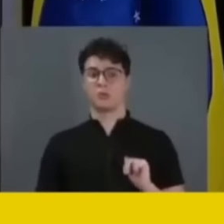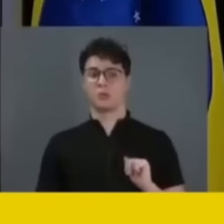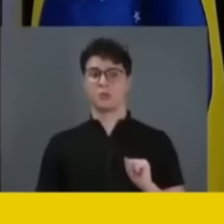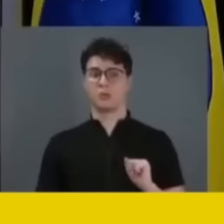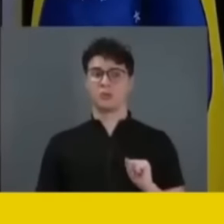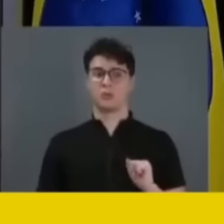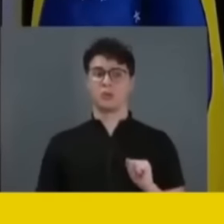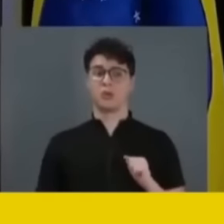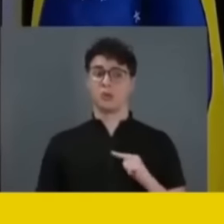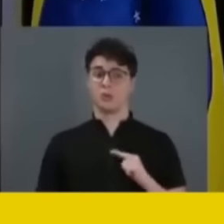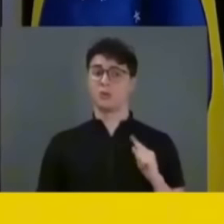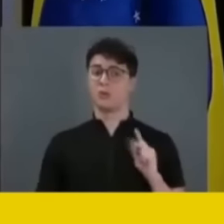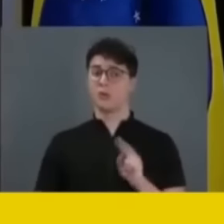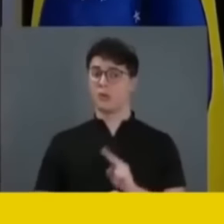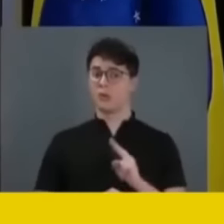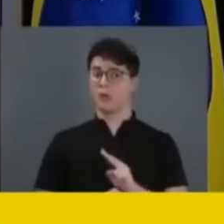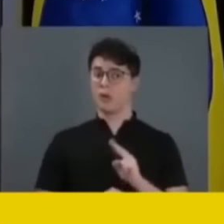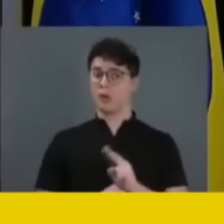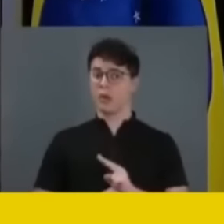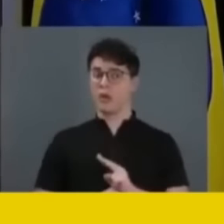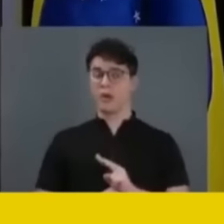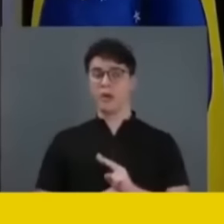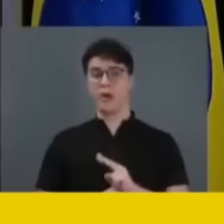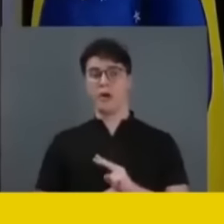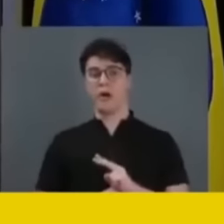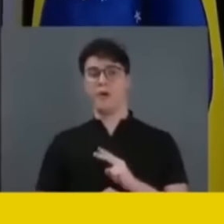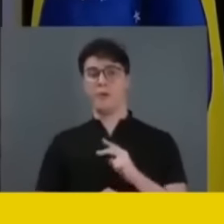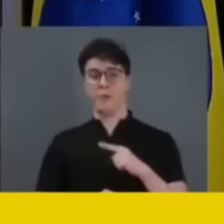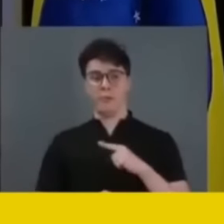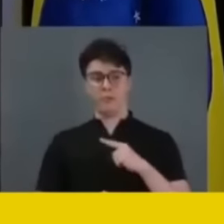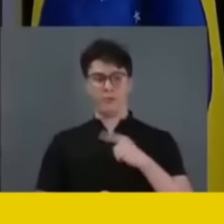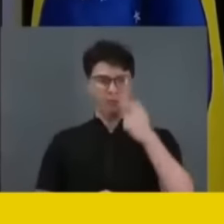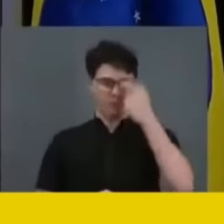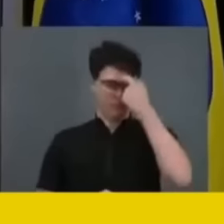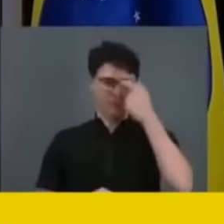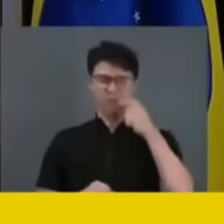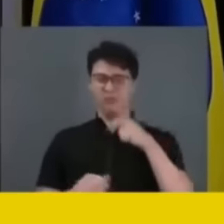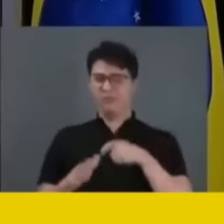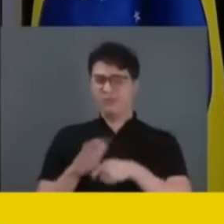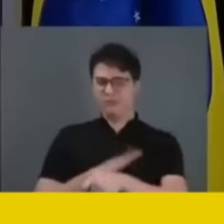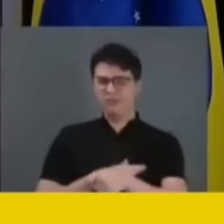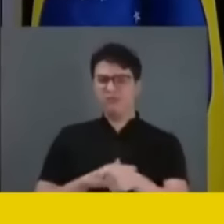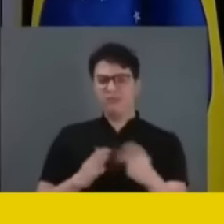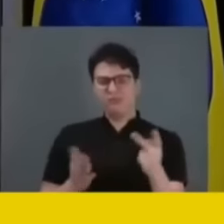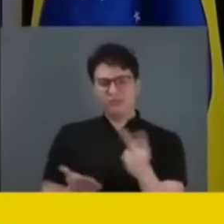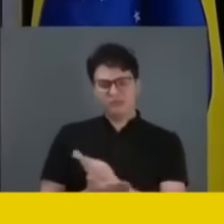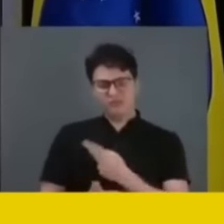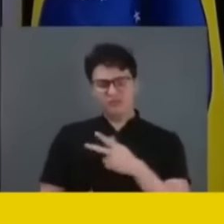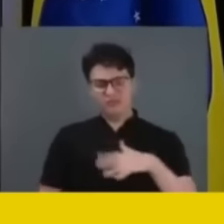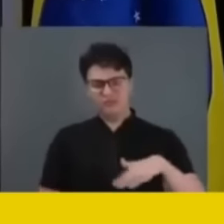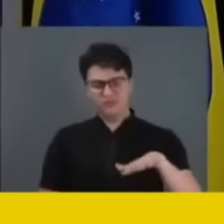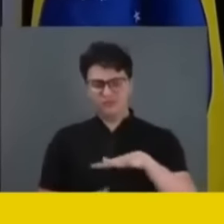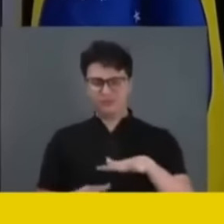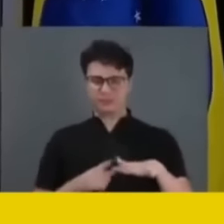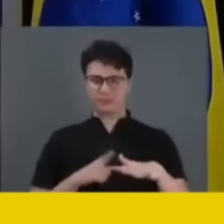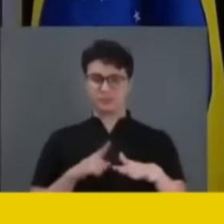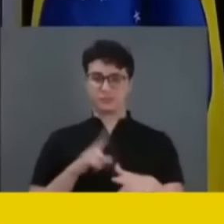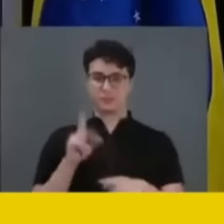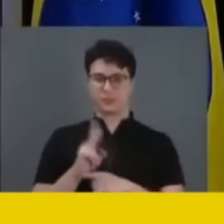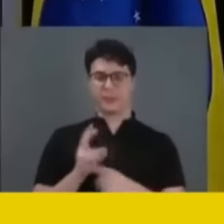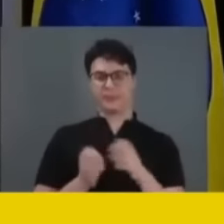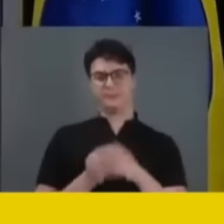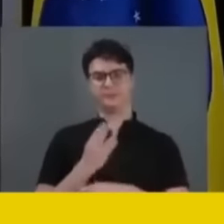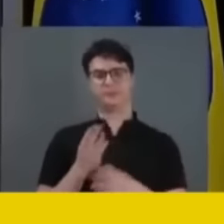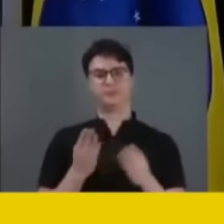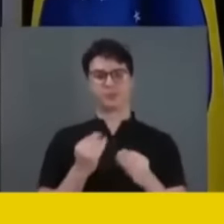com consciência de que os investimentos que foram feitos em áreas que hoje produzem muitos